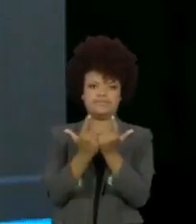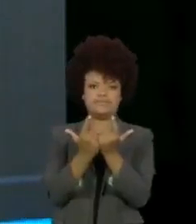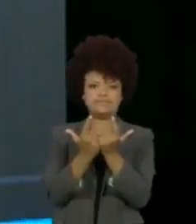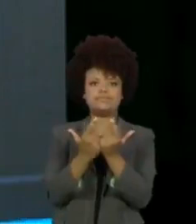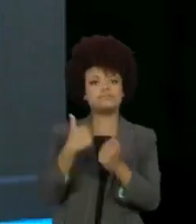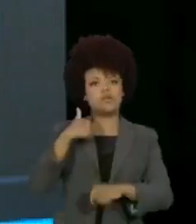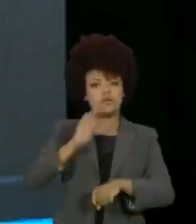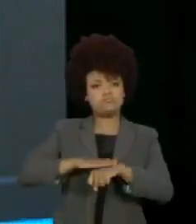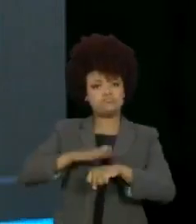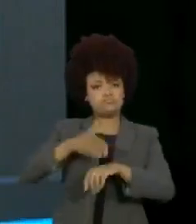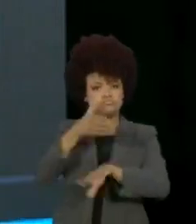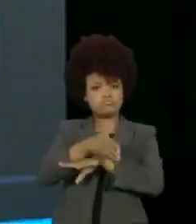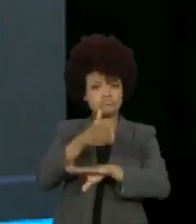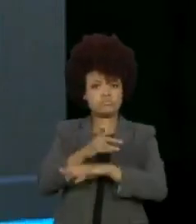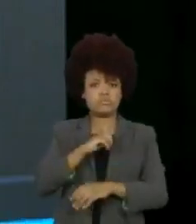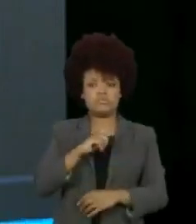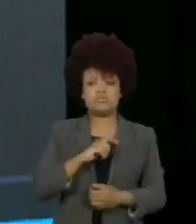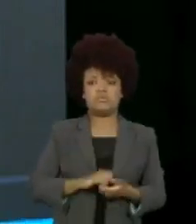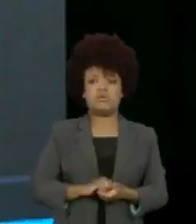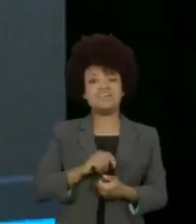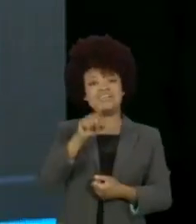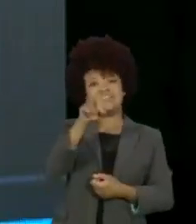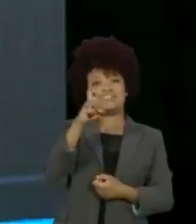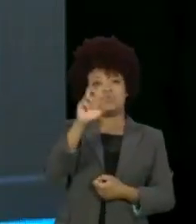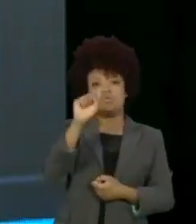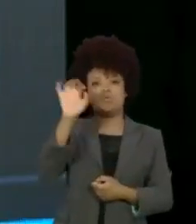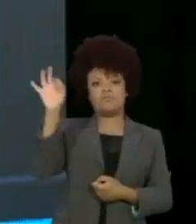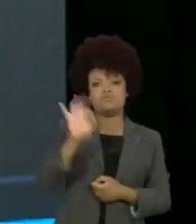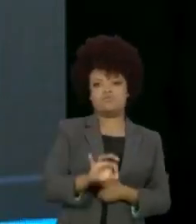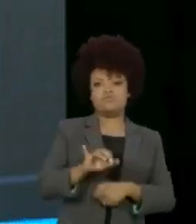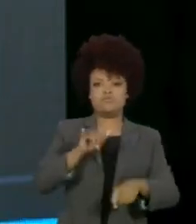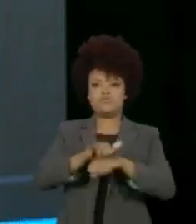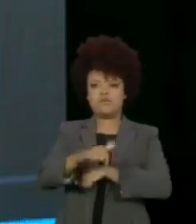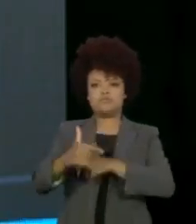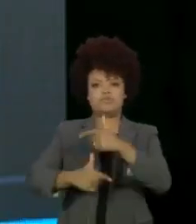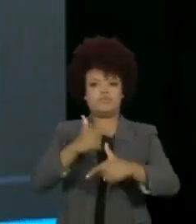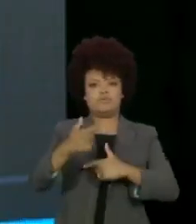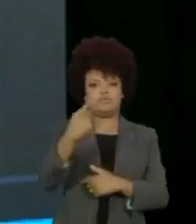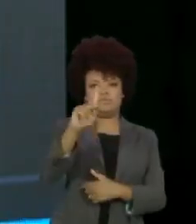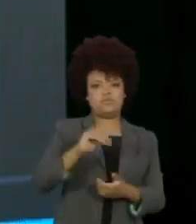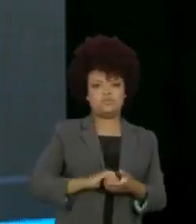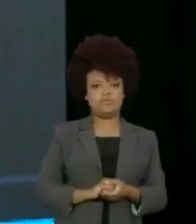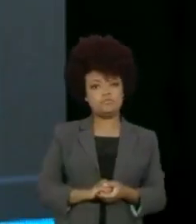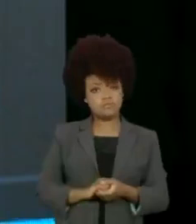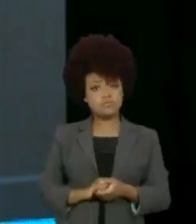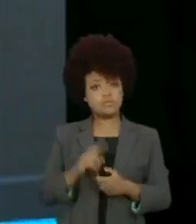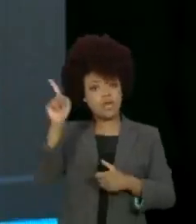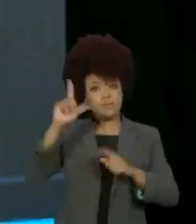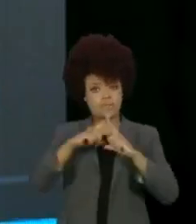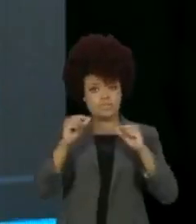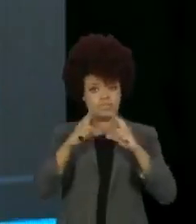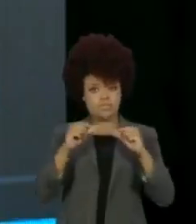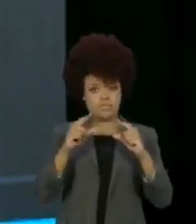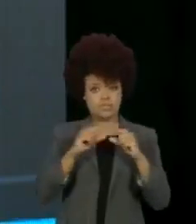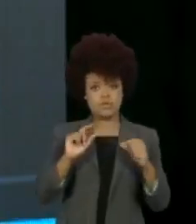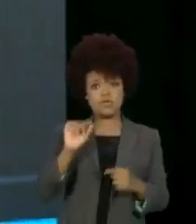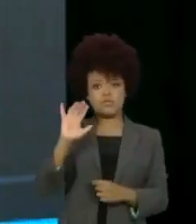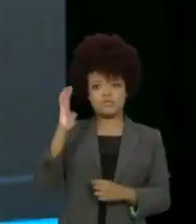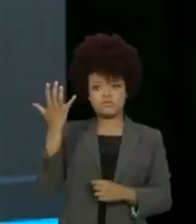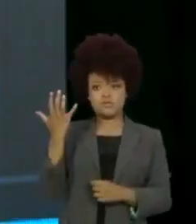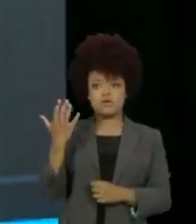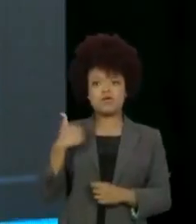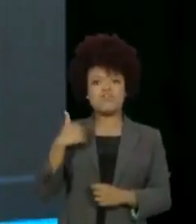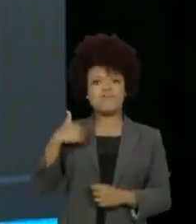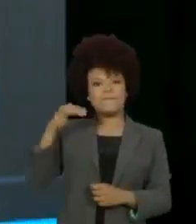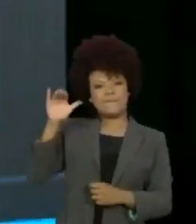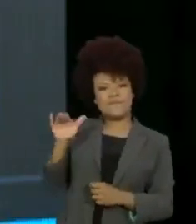presentes inclusive o senhor tem 58 faltas no seu trabalho lá em Brasília que é que tá faltando em seu mano eu só brinca que eu sou baixinho